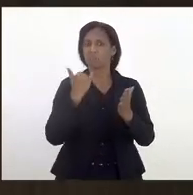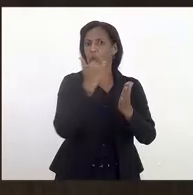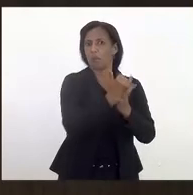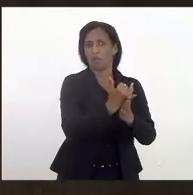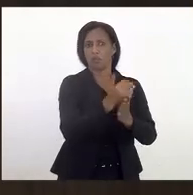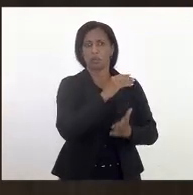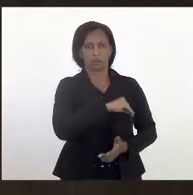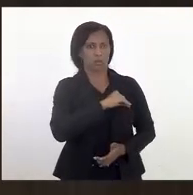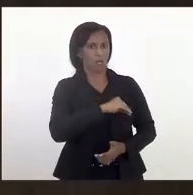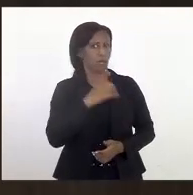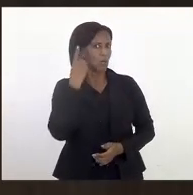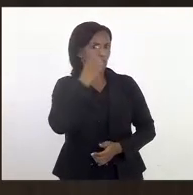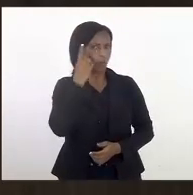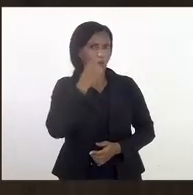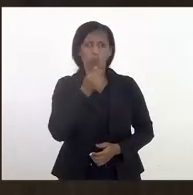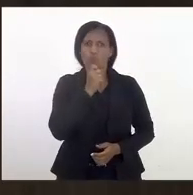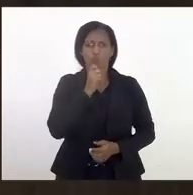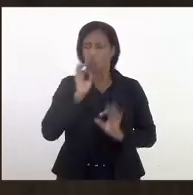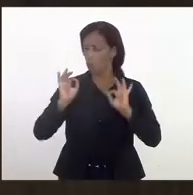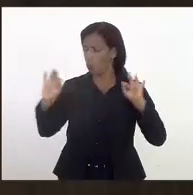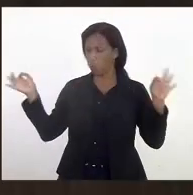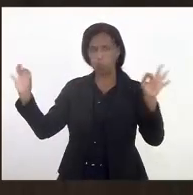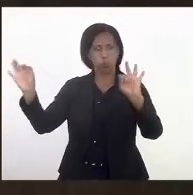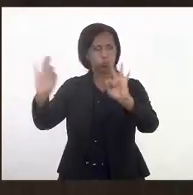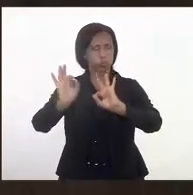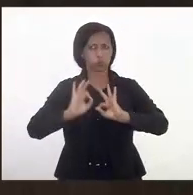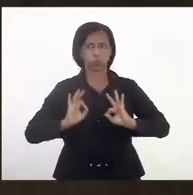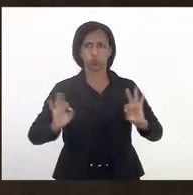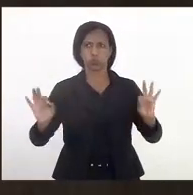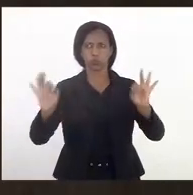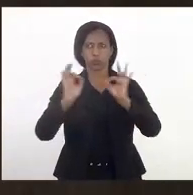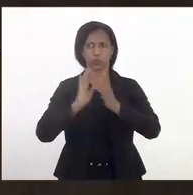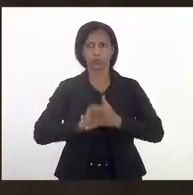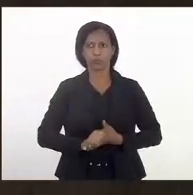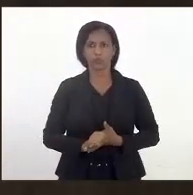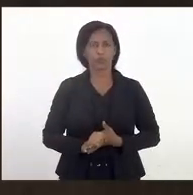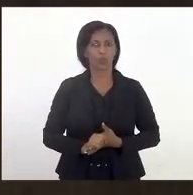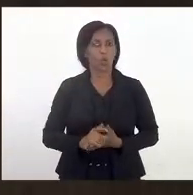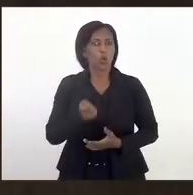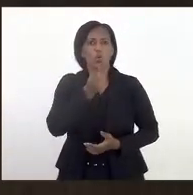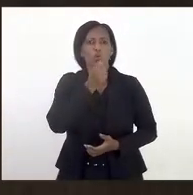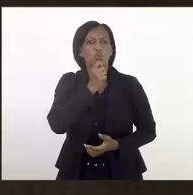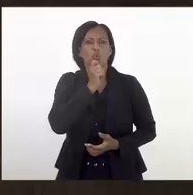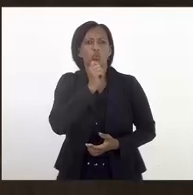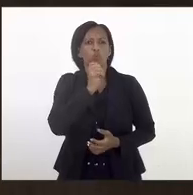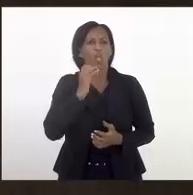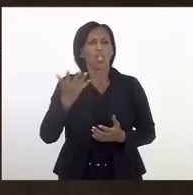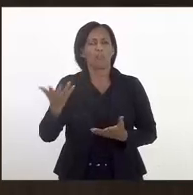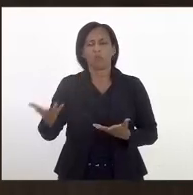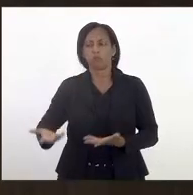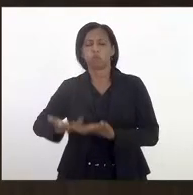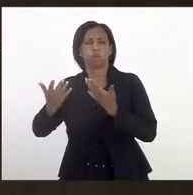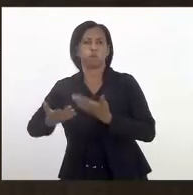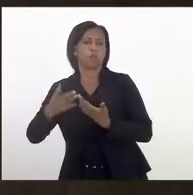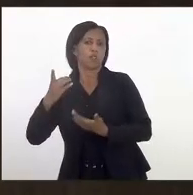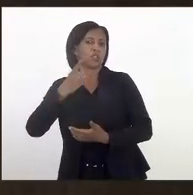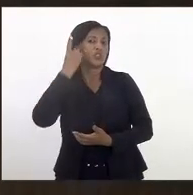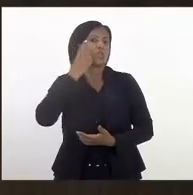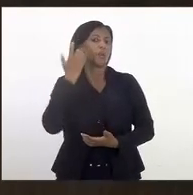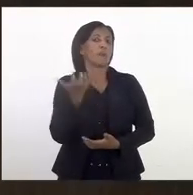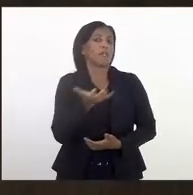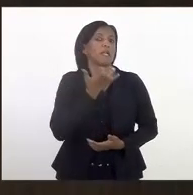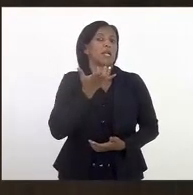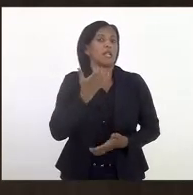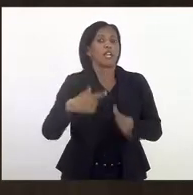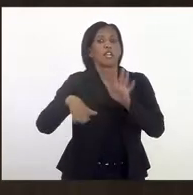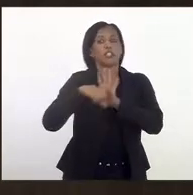foi registrado então não tem aqui pelo menos nos sete anos que eu estou aqui nenhum tipo de iniciativa de Deputado querendo